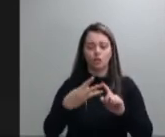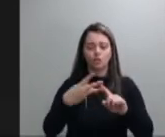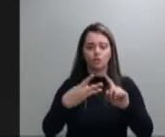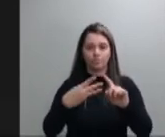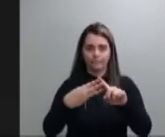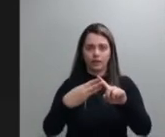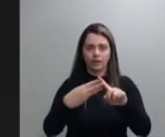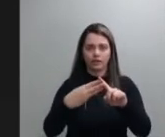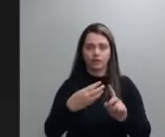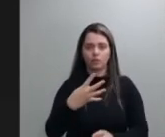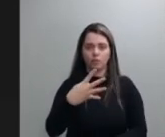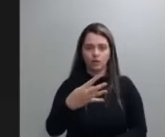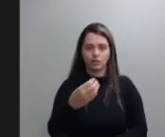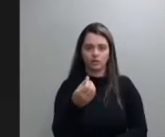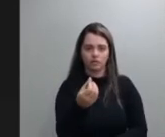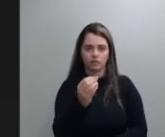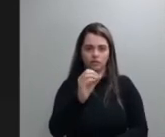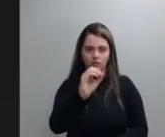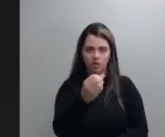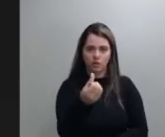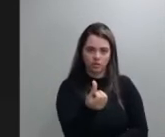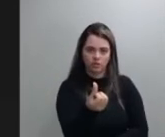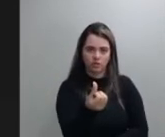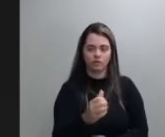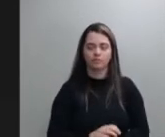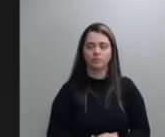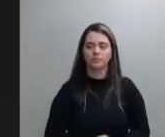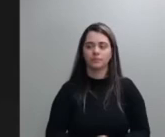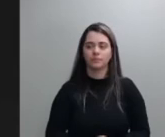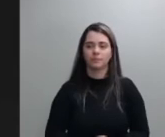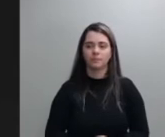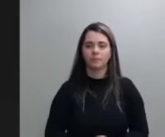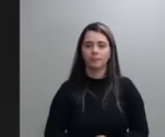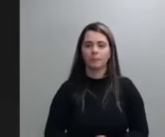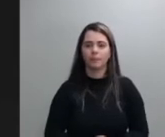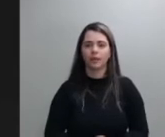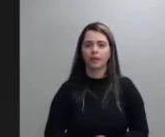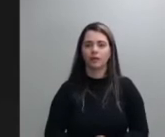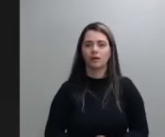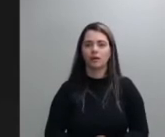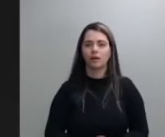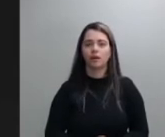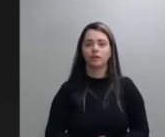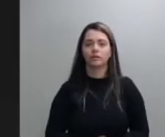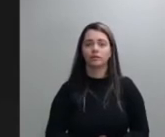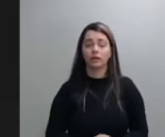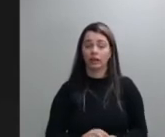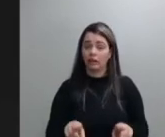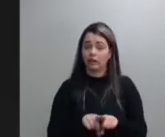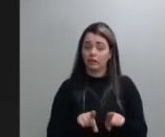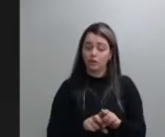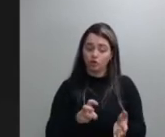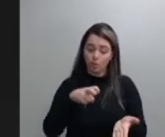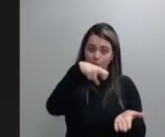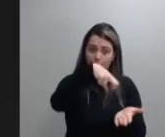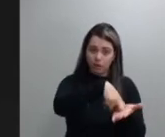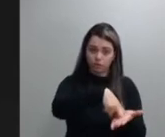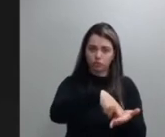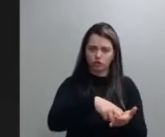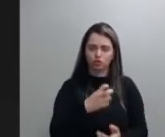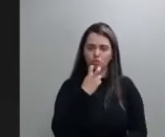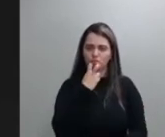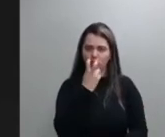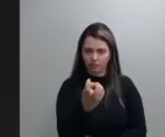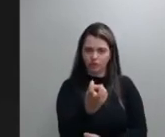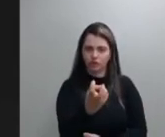outro caminho não poderia ser enveredado sob pena de ofensa ao princípio de ofensa ao princípio da vinculação edital